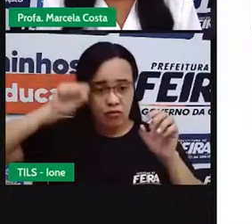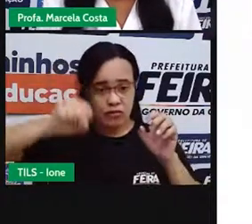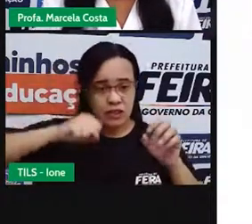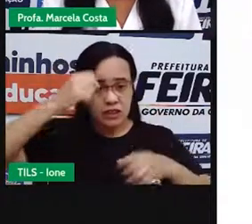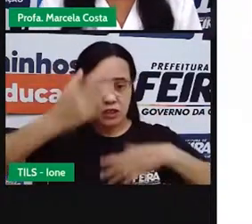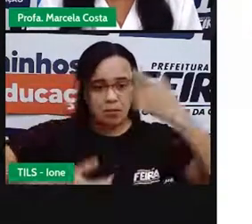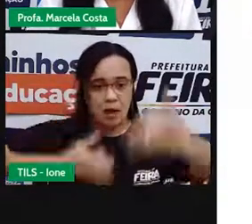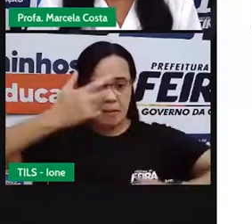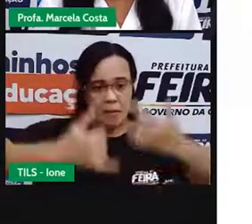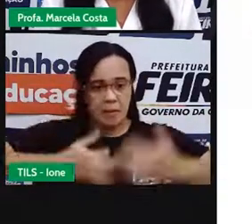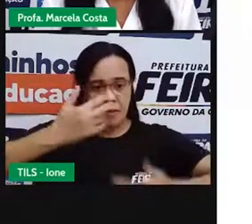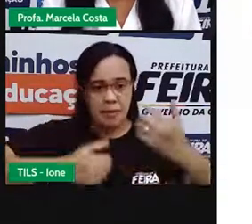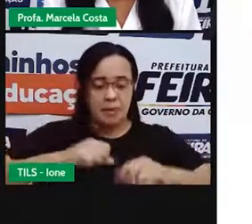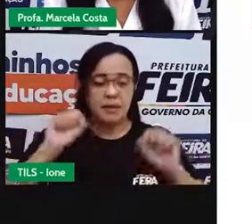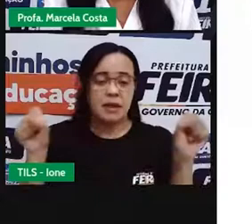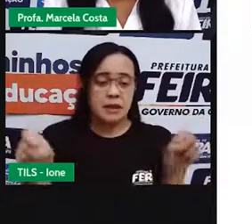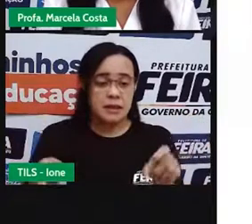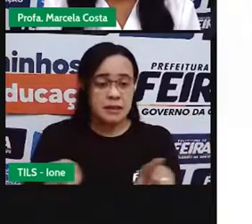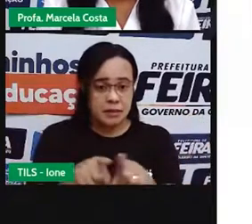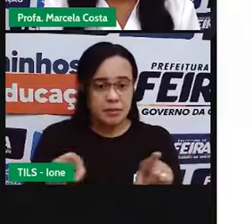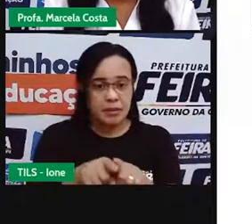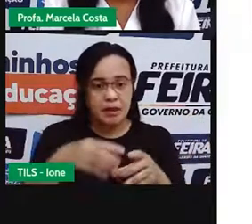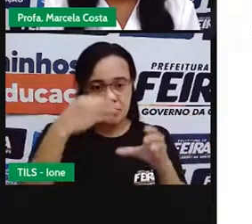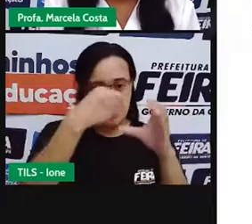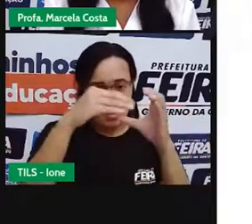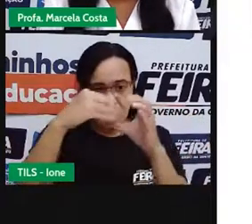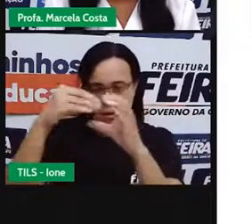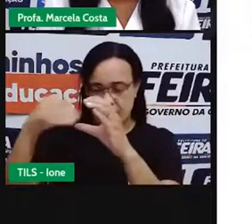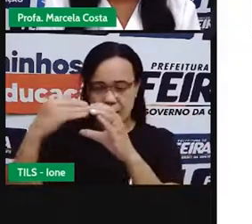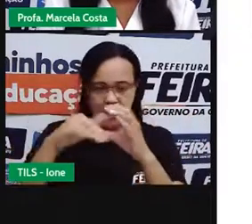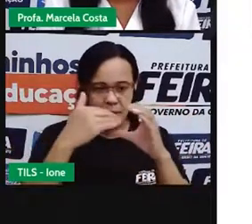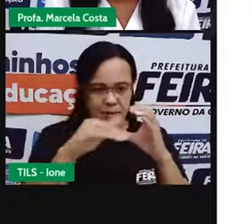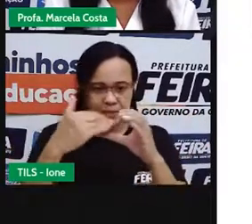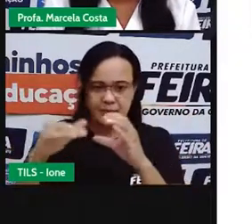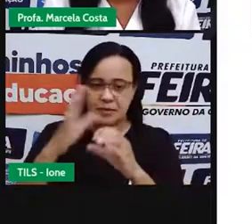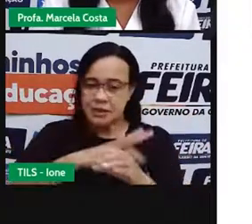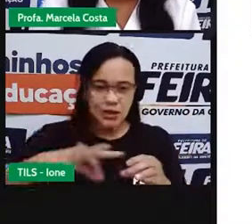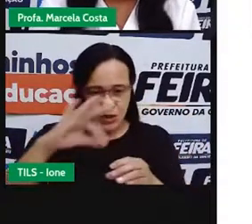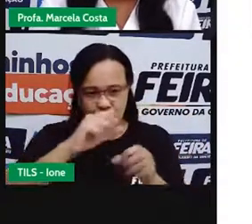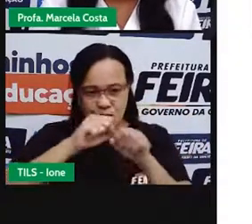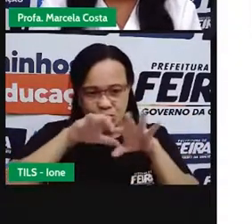também e compartilhar aí com a professora da sua escola, tá bom?